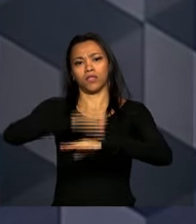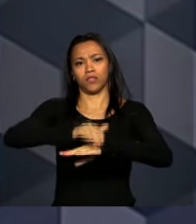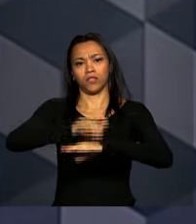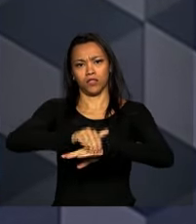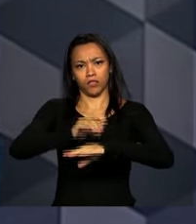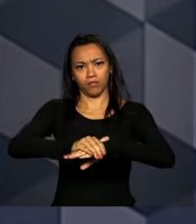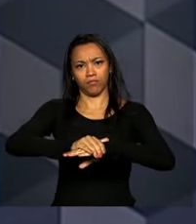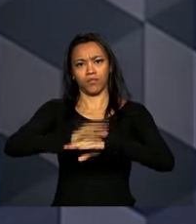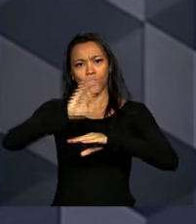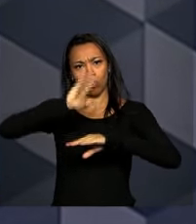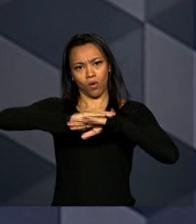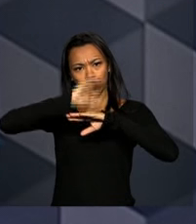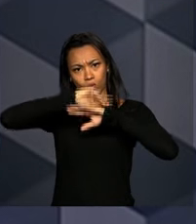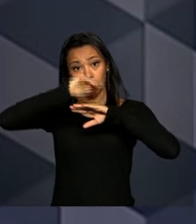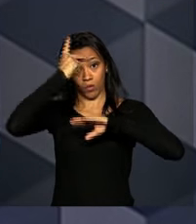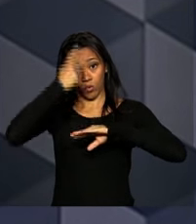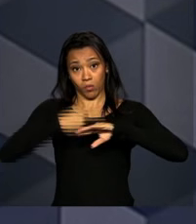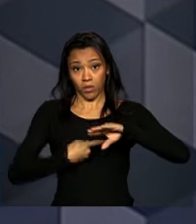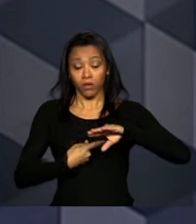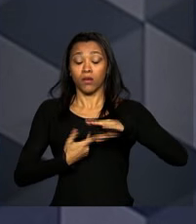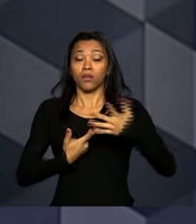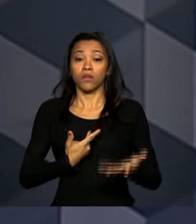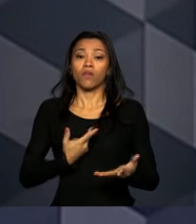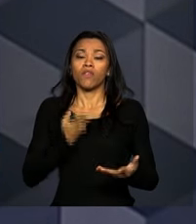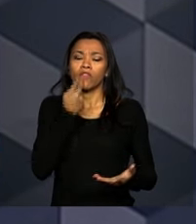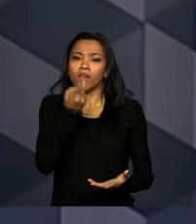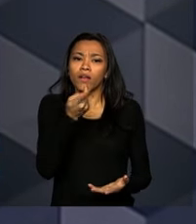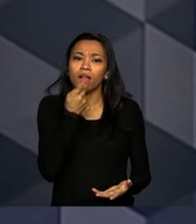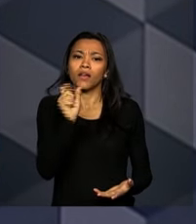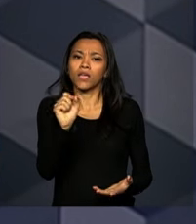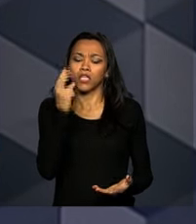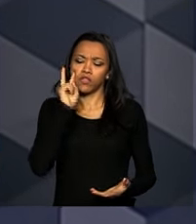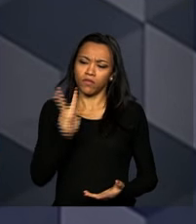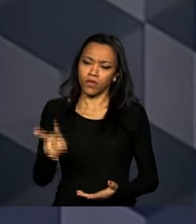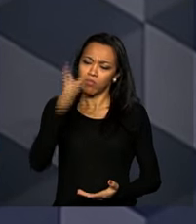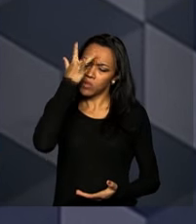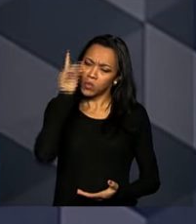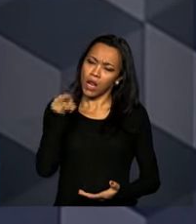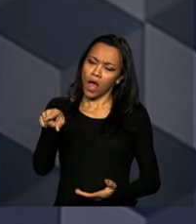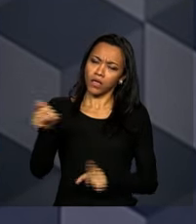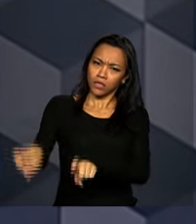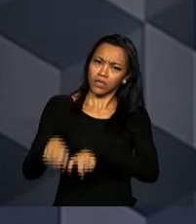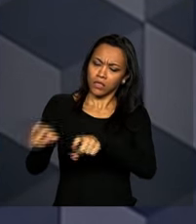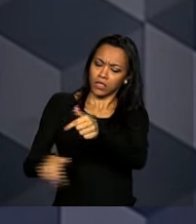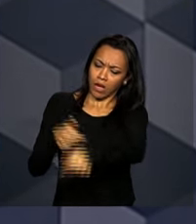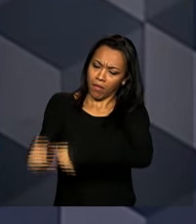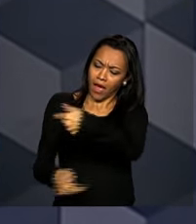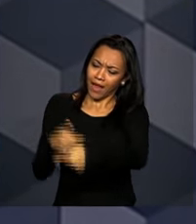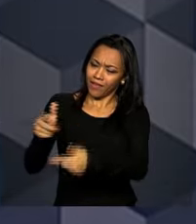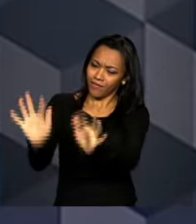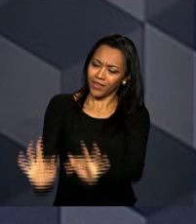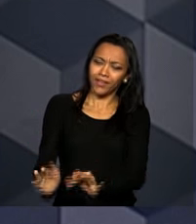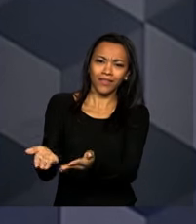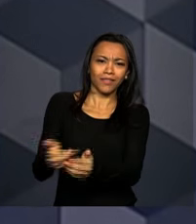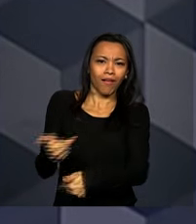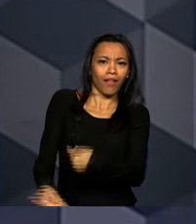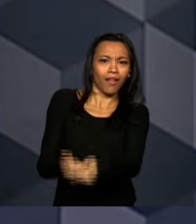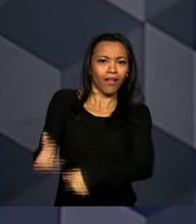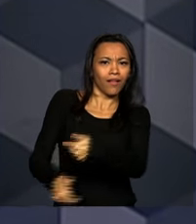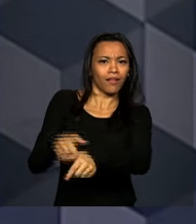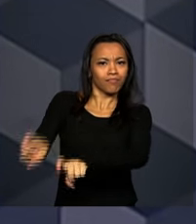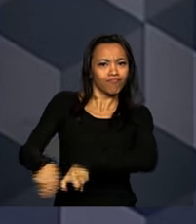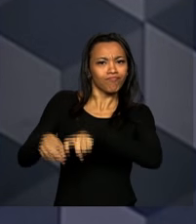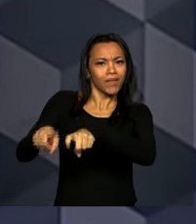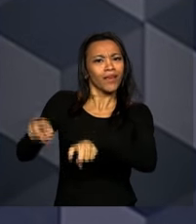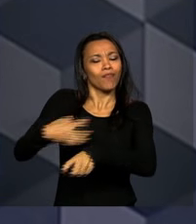Patrusso. Mas, sobretudo, onde a gente possa olhar para o agricultor e vê-lo feliz na sua atividade, que é a